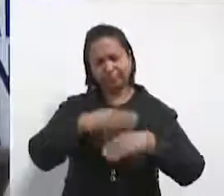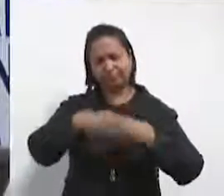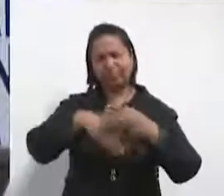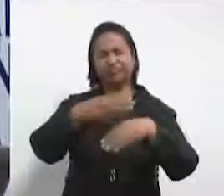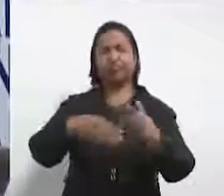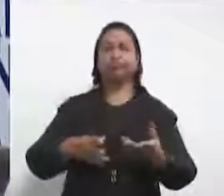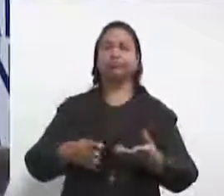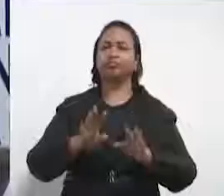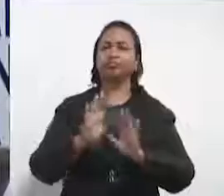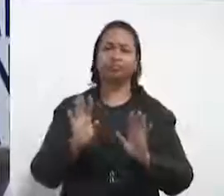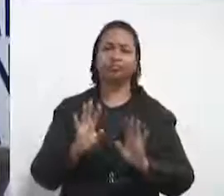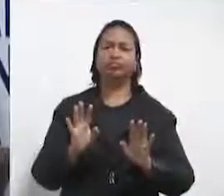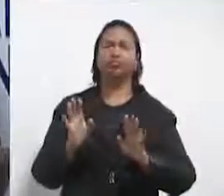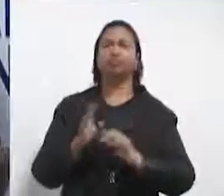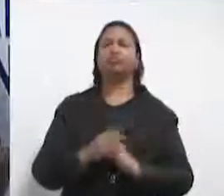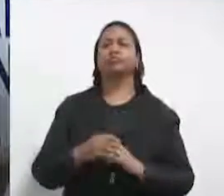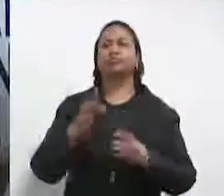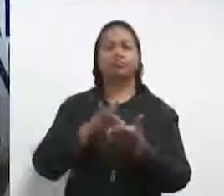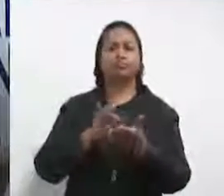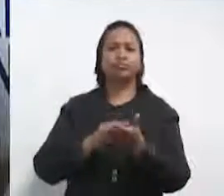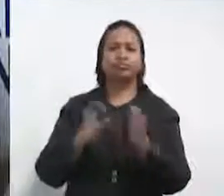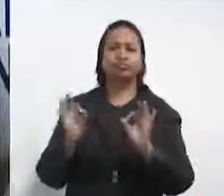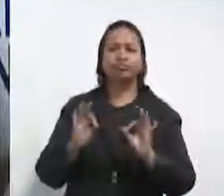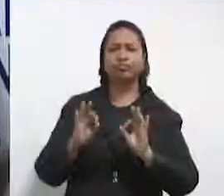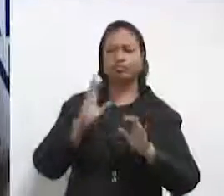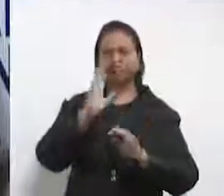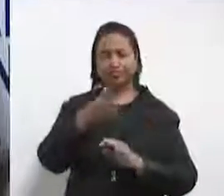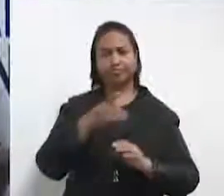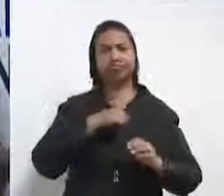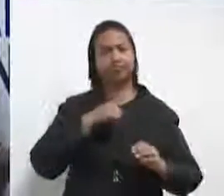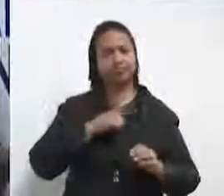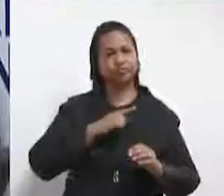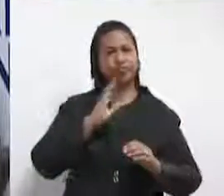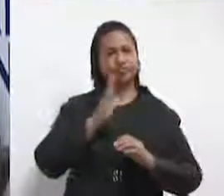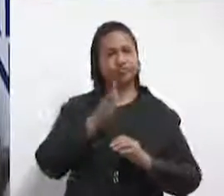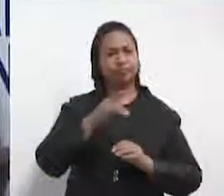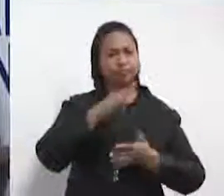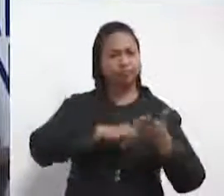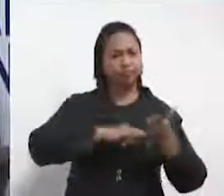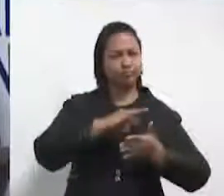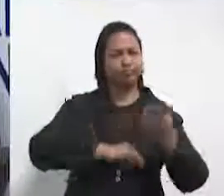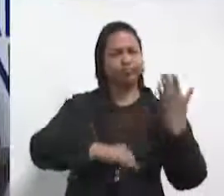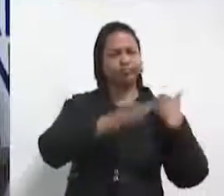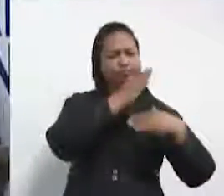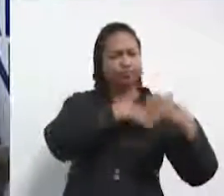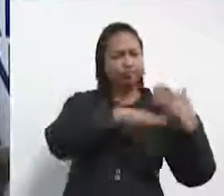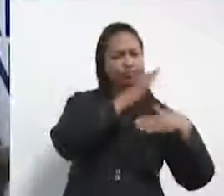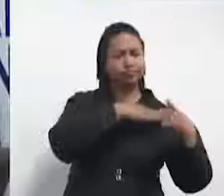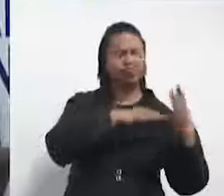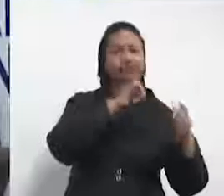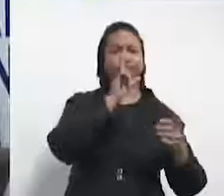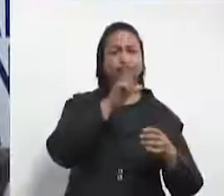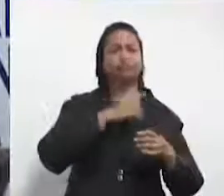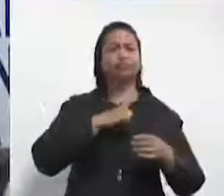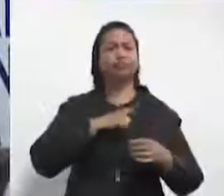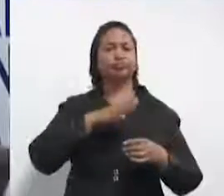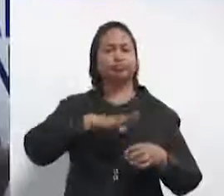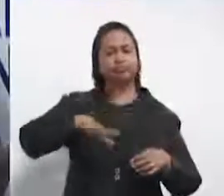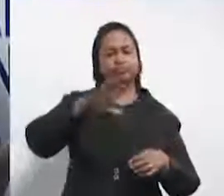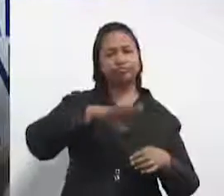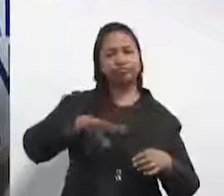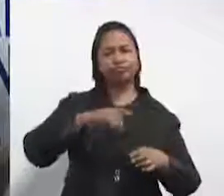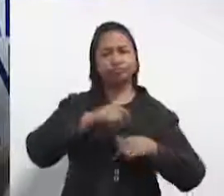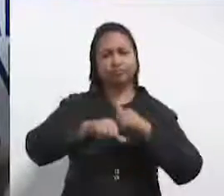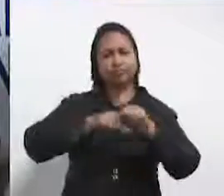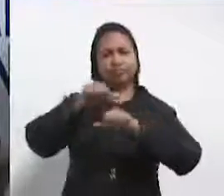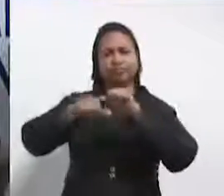aí vereadores que ia ser transferido para brasília para goiânia na região de brasília a nossa receita o delegado ficaria